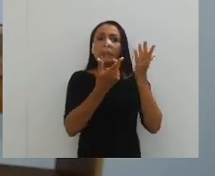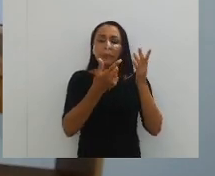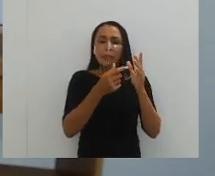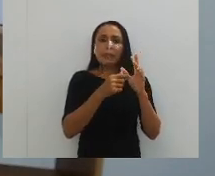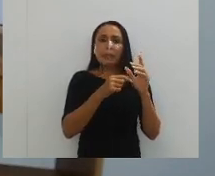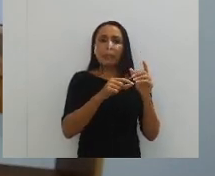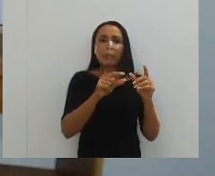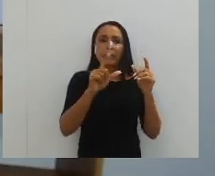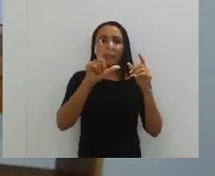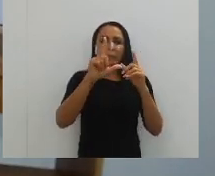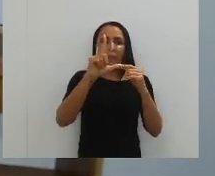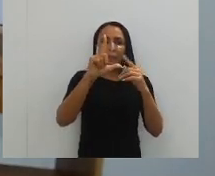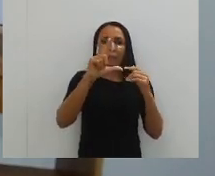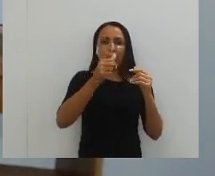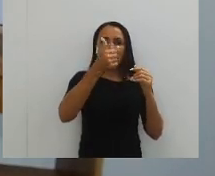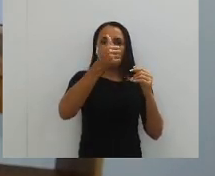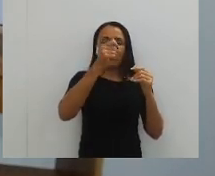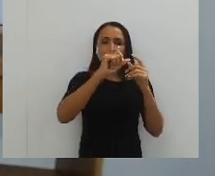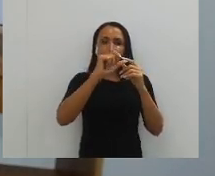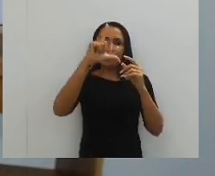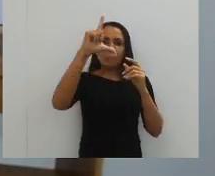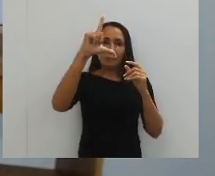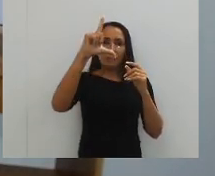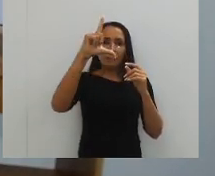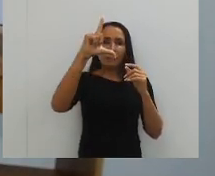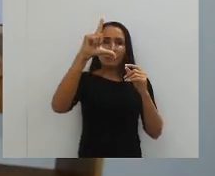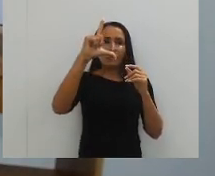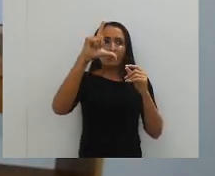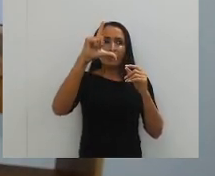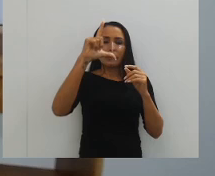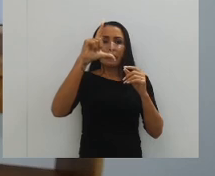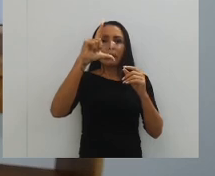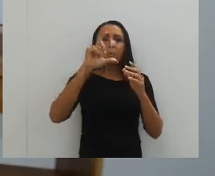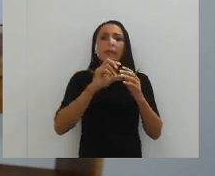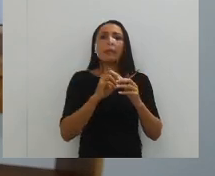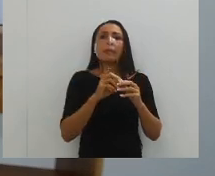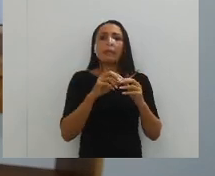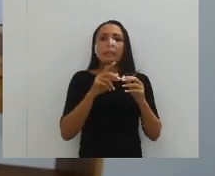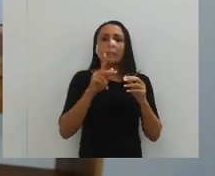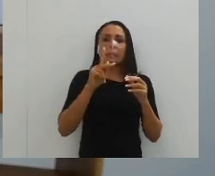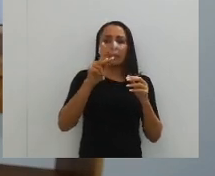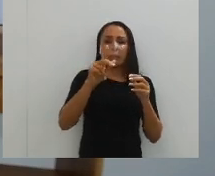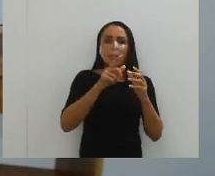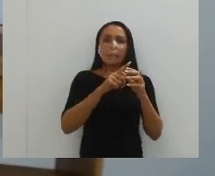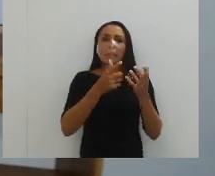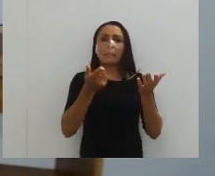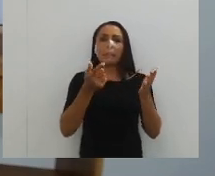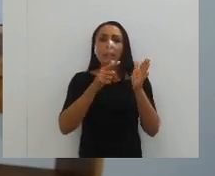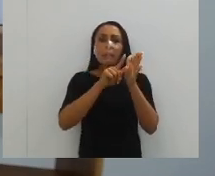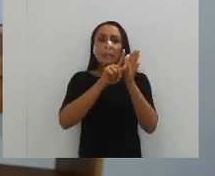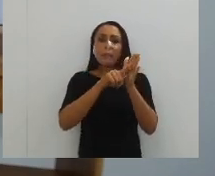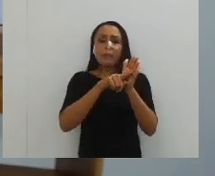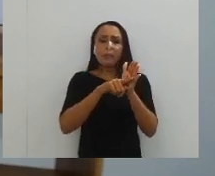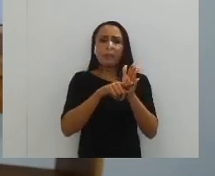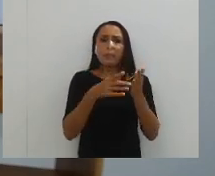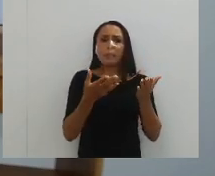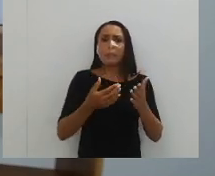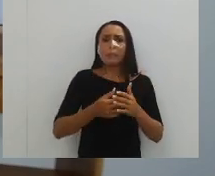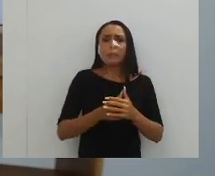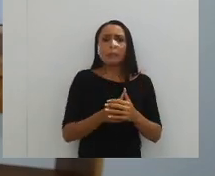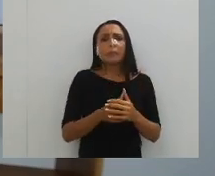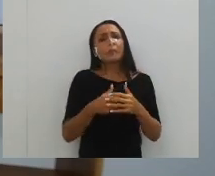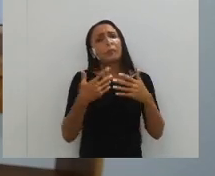inicial maiúscula, tá? Olha para mim. Toda vez que você vai escrever o gênero, preste atenção. Andrei,